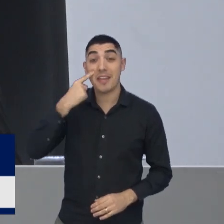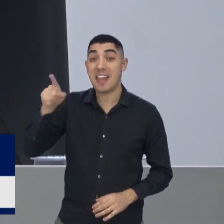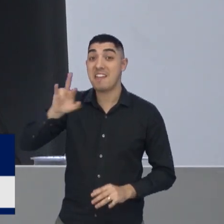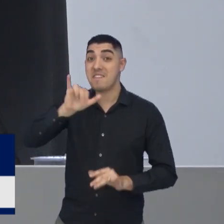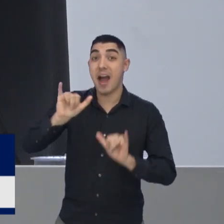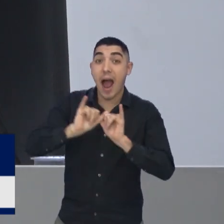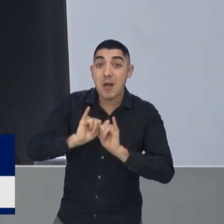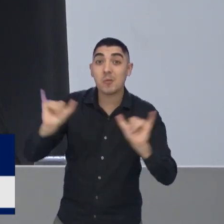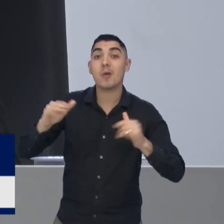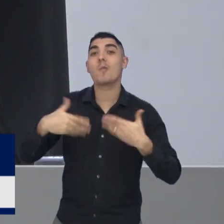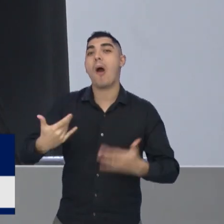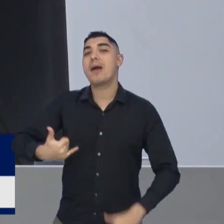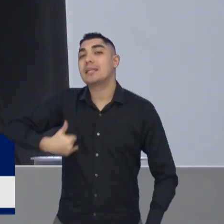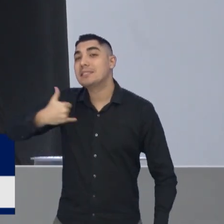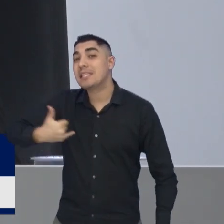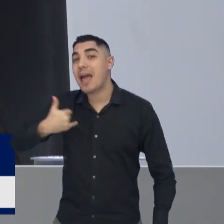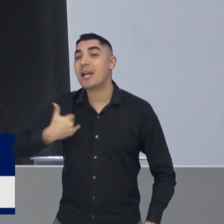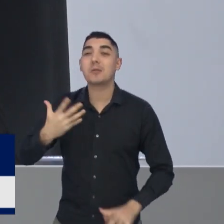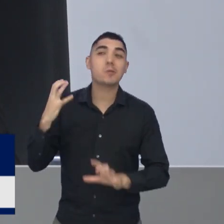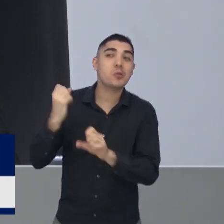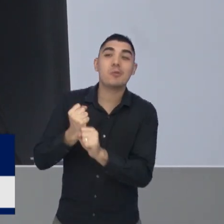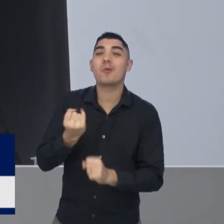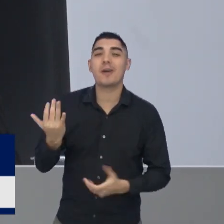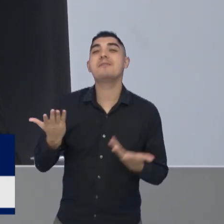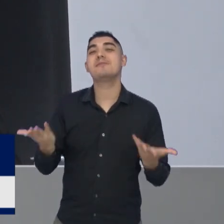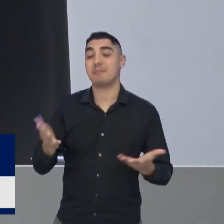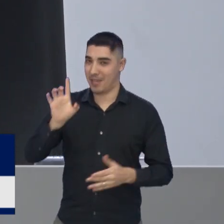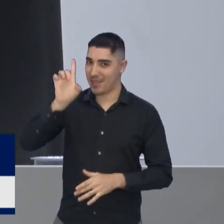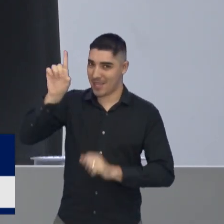no microfone à parte, mas Deus abençoe.